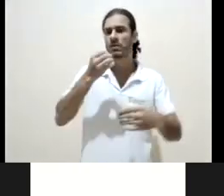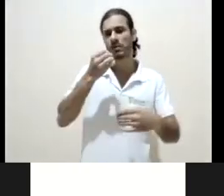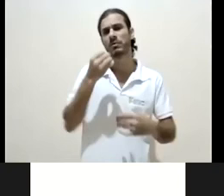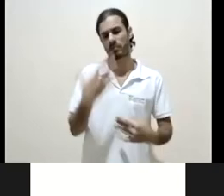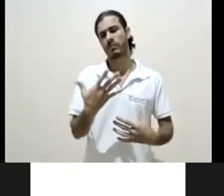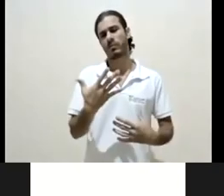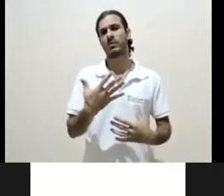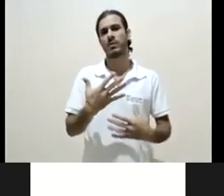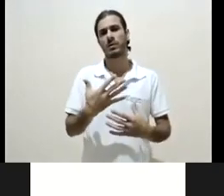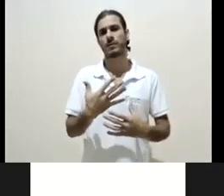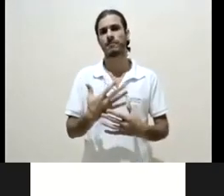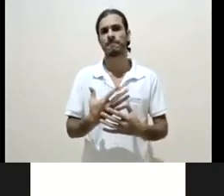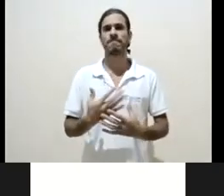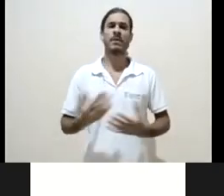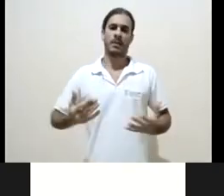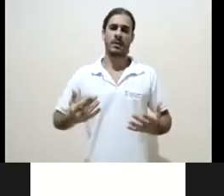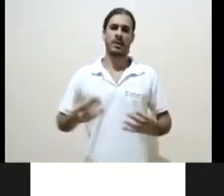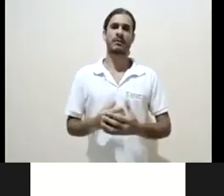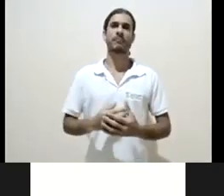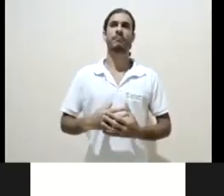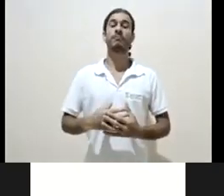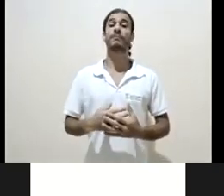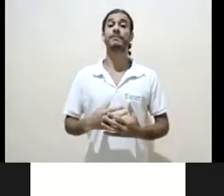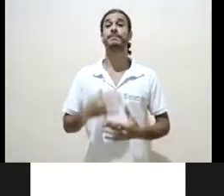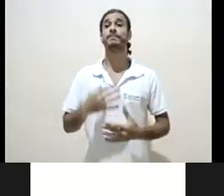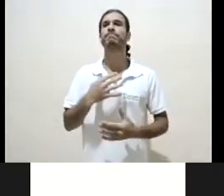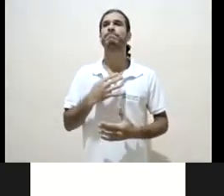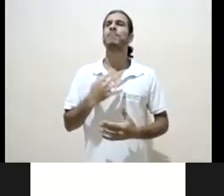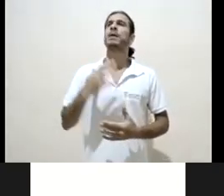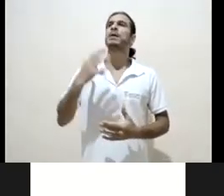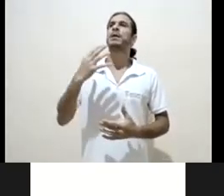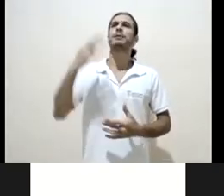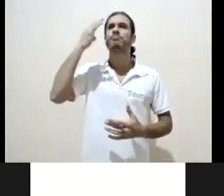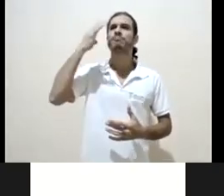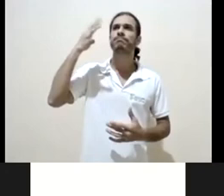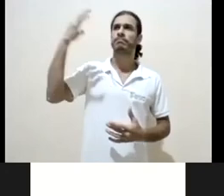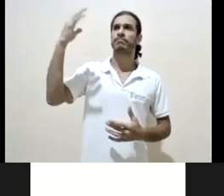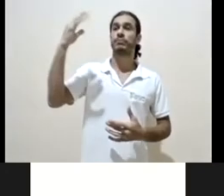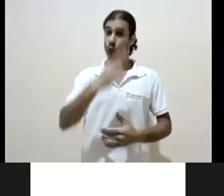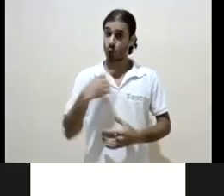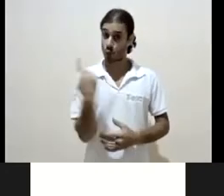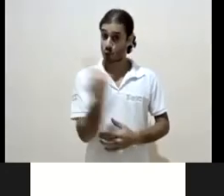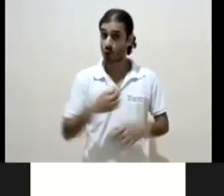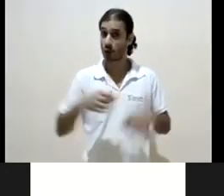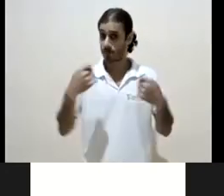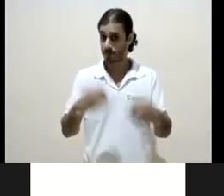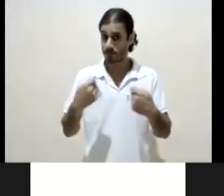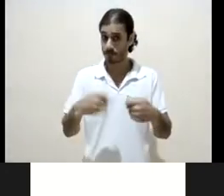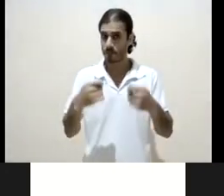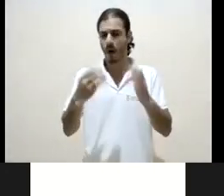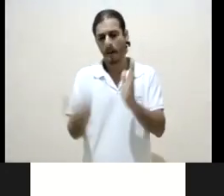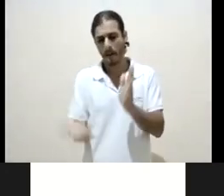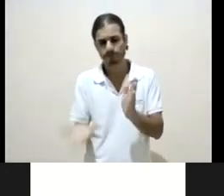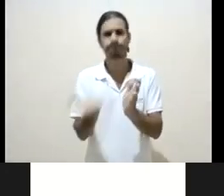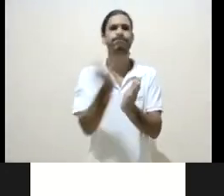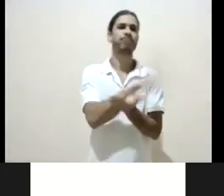imagino, né, que a gente precisa virar essa página e começar a contar uma outra